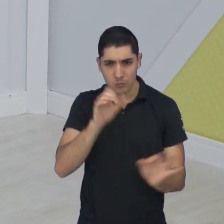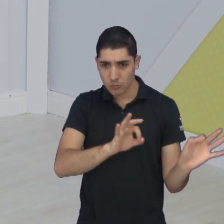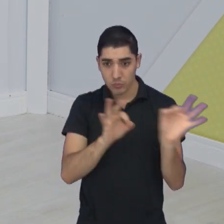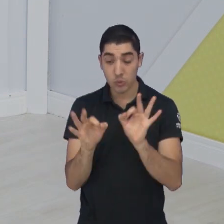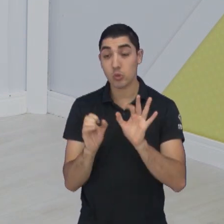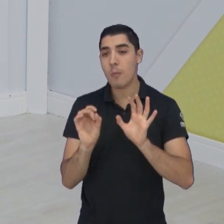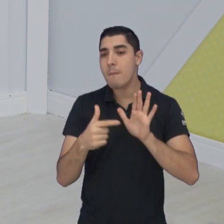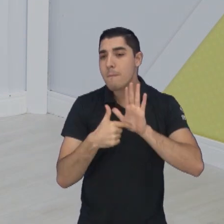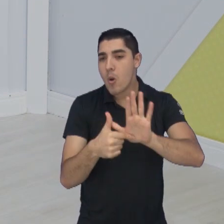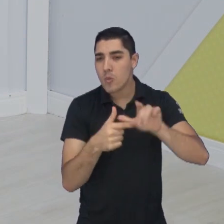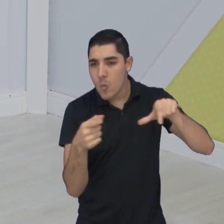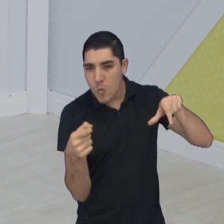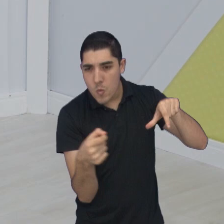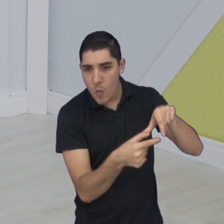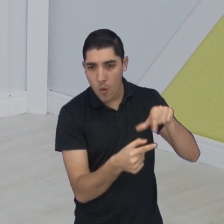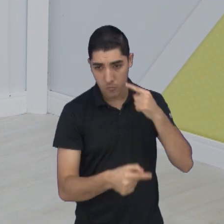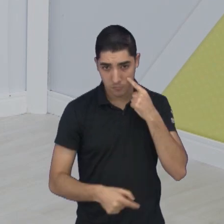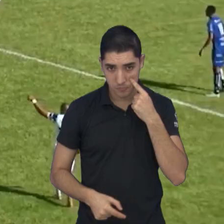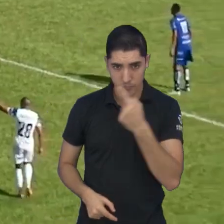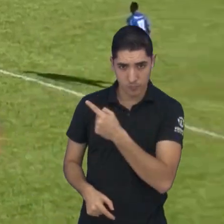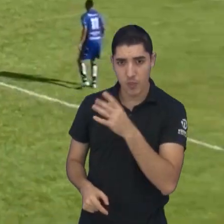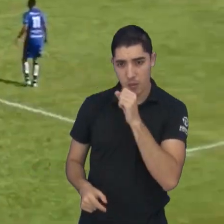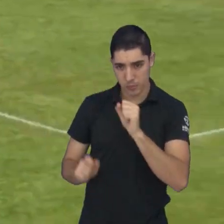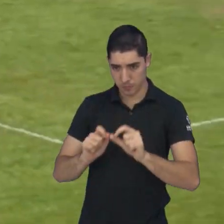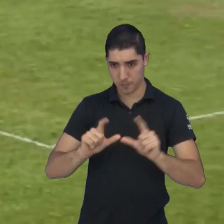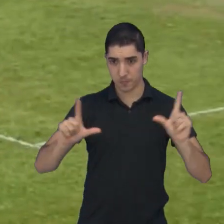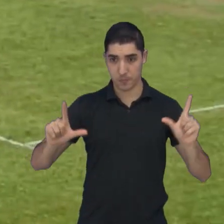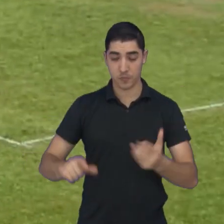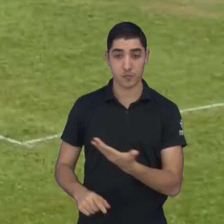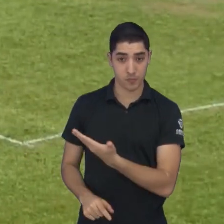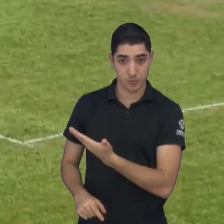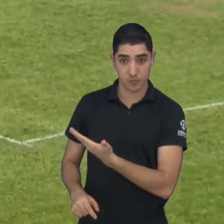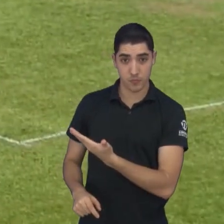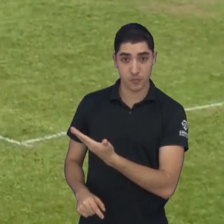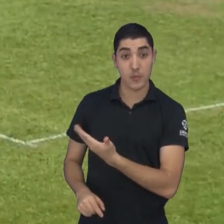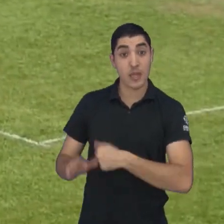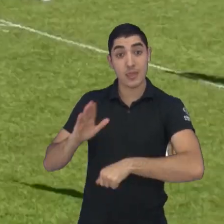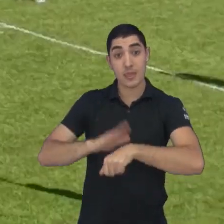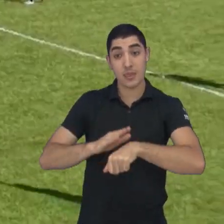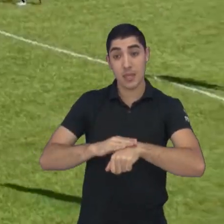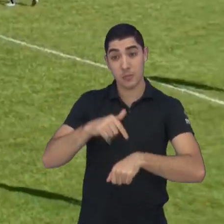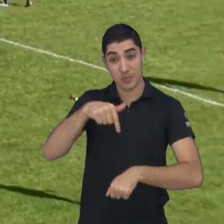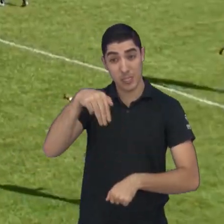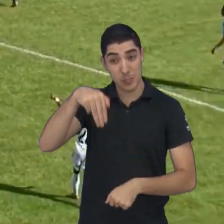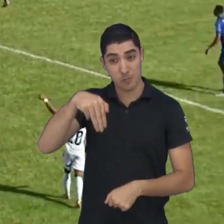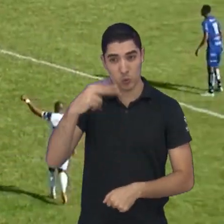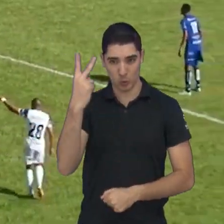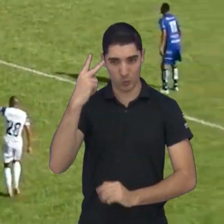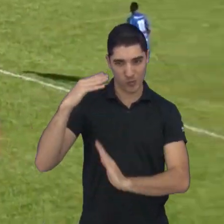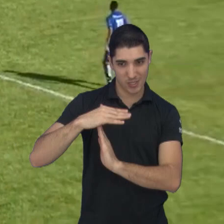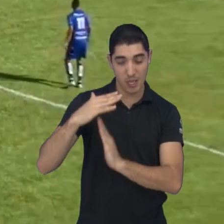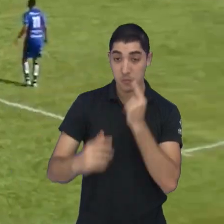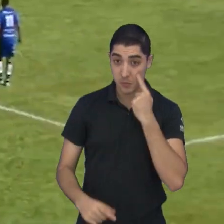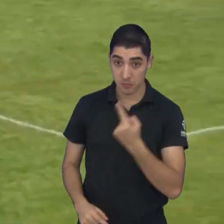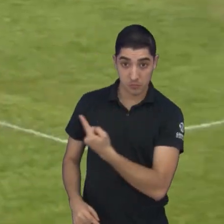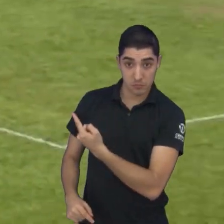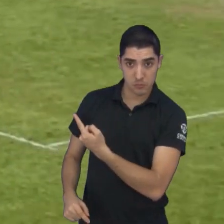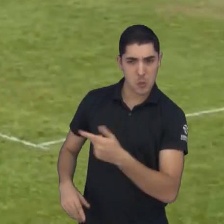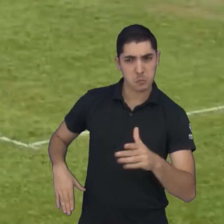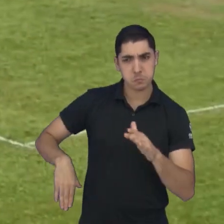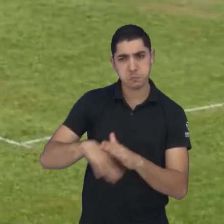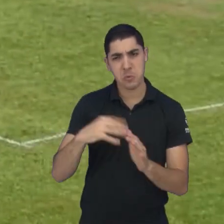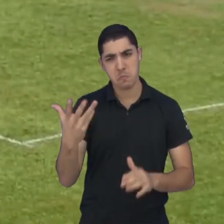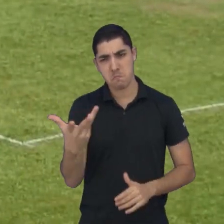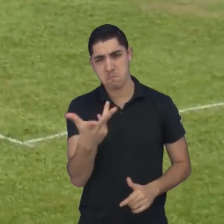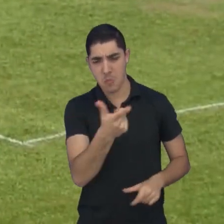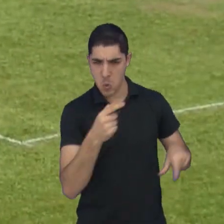gols? Solta aí, Piteco, por gentileza. Tela cheia, Piteco, por favor. Porque aos 7 da segunda etapa, o Gustavo Nicola fez isso aí, ó. Olha que golaço, que